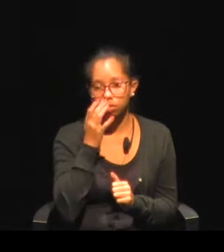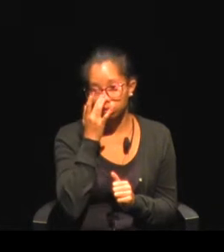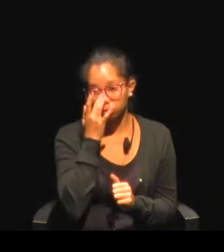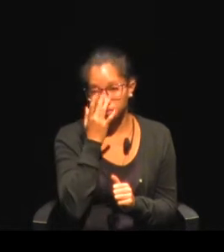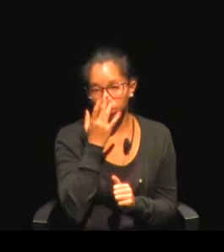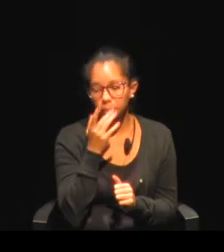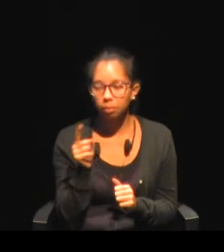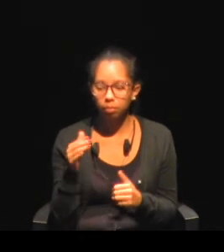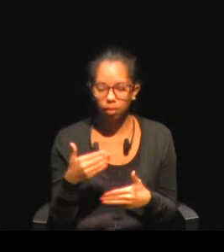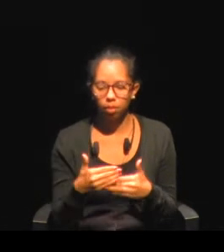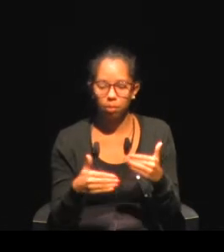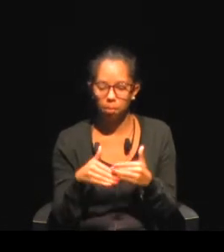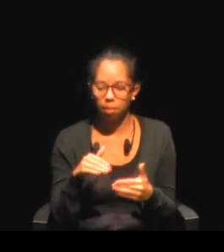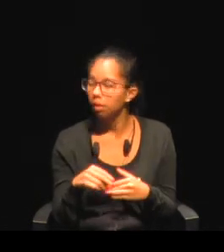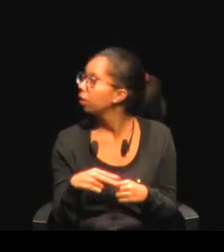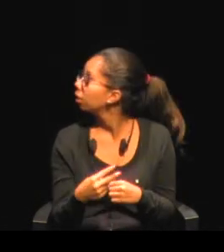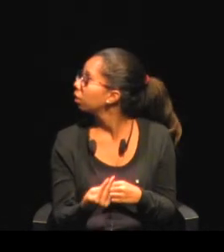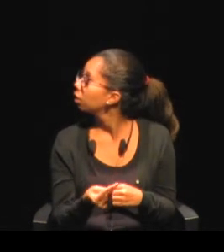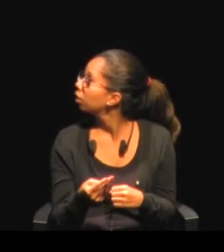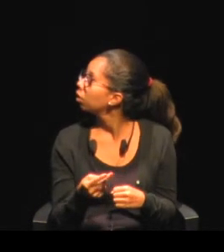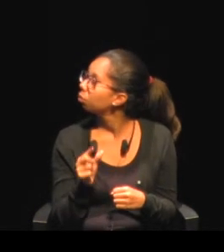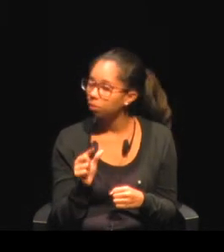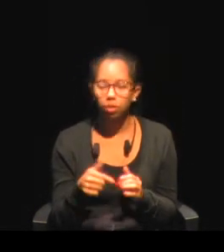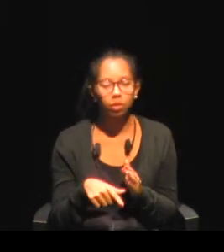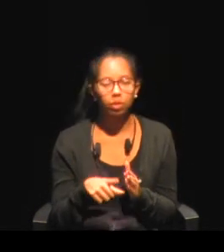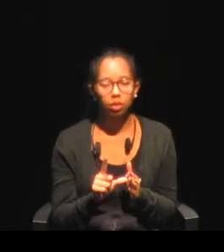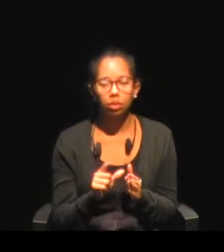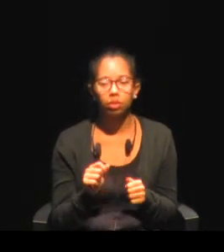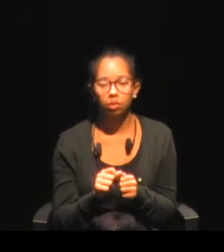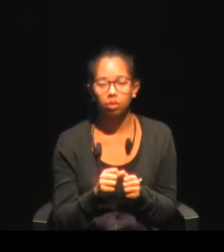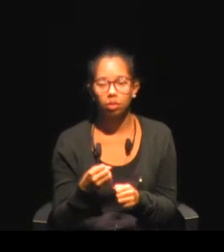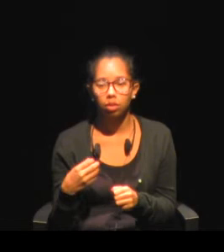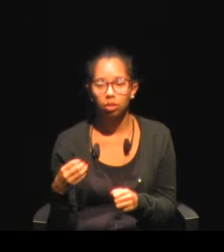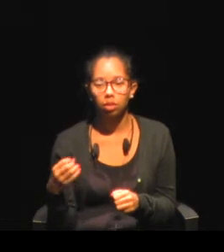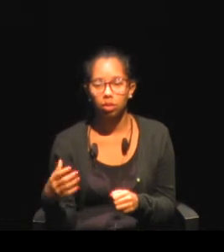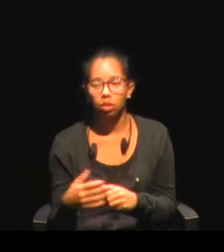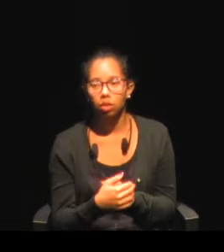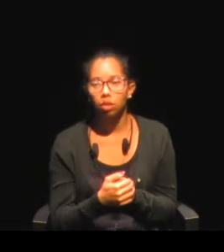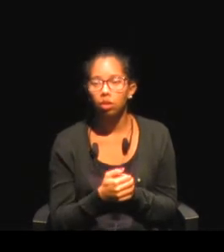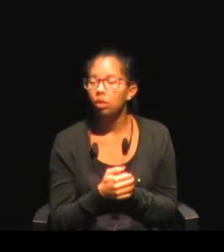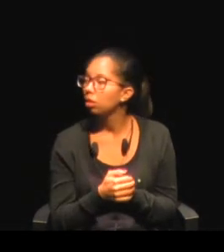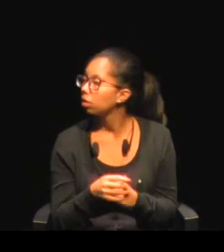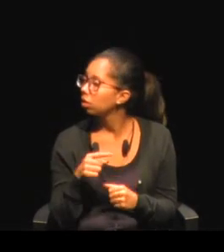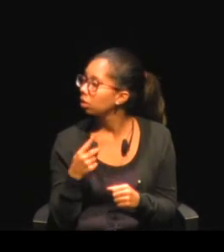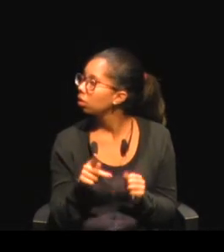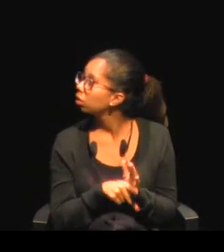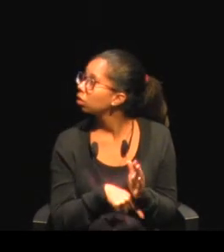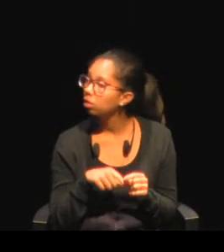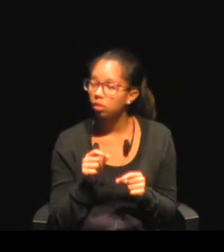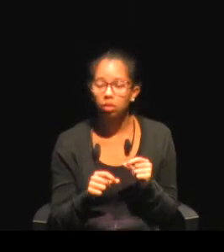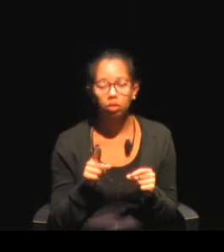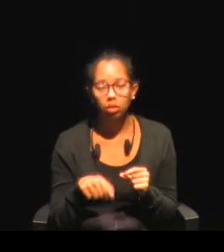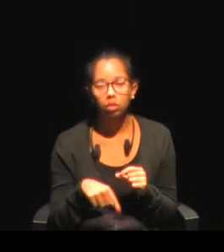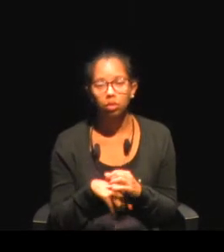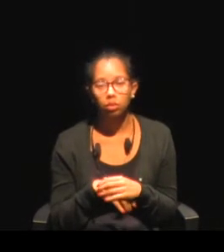Olha aqui, ó, aqui tem esse muro aqui caiu um pouquinho antes da gente fazer essa viagem aqui, né? Então, a